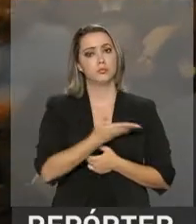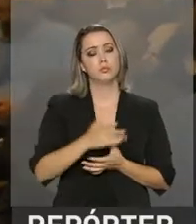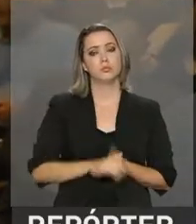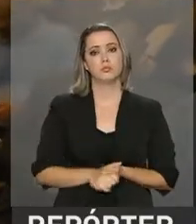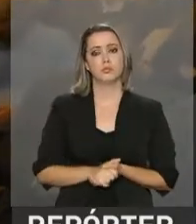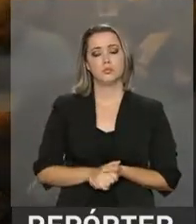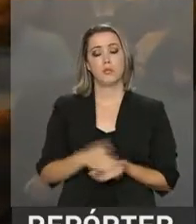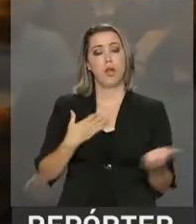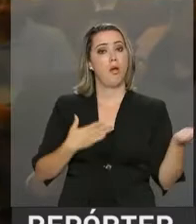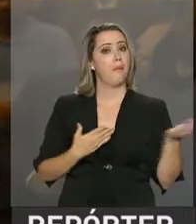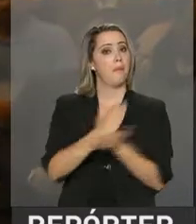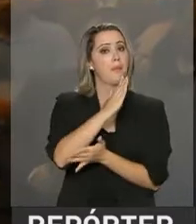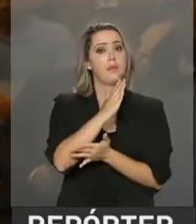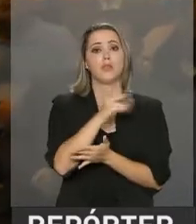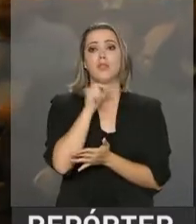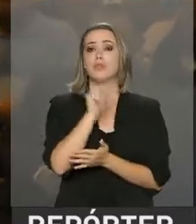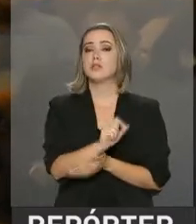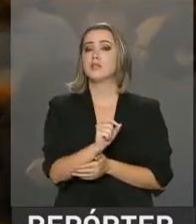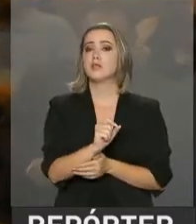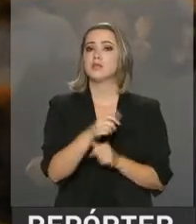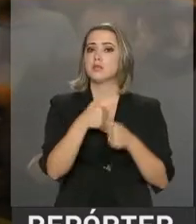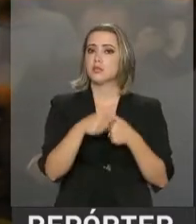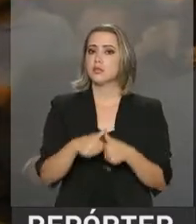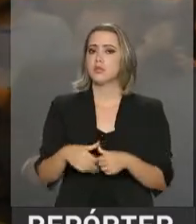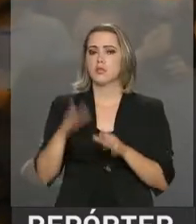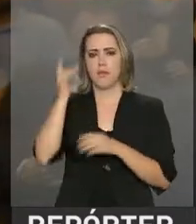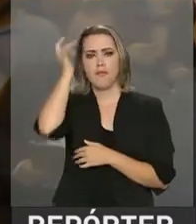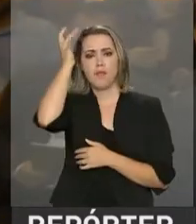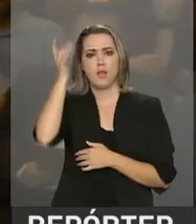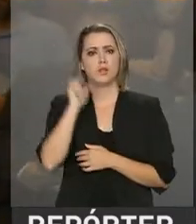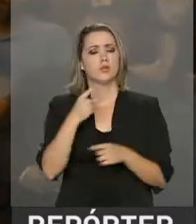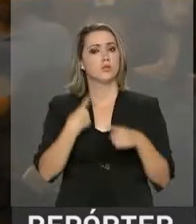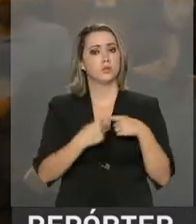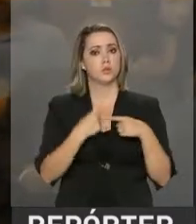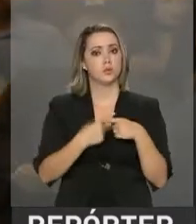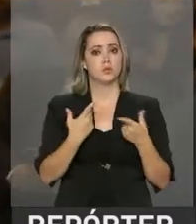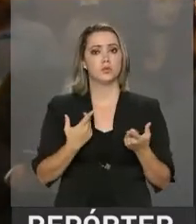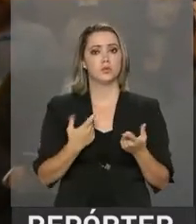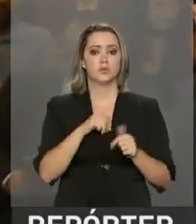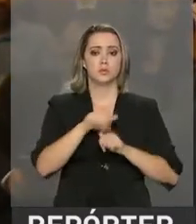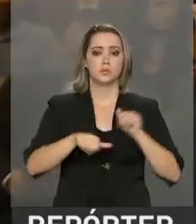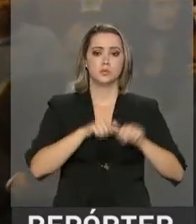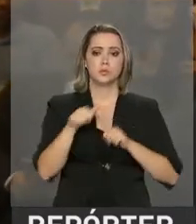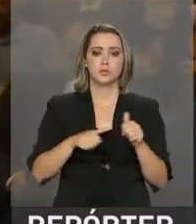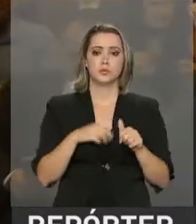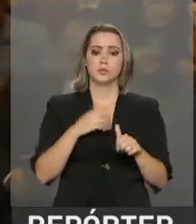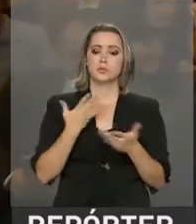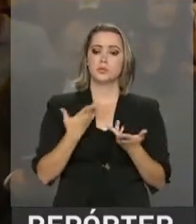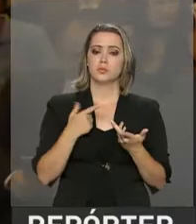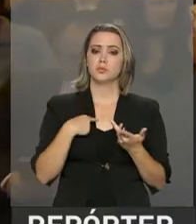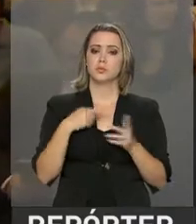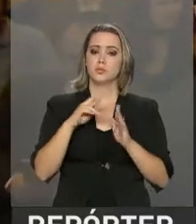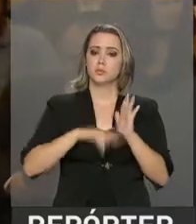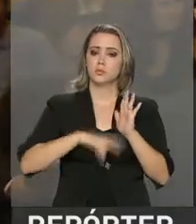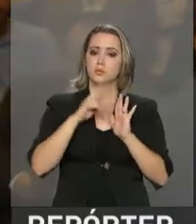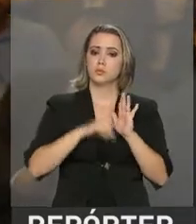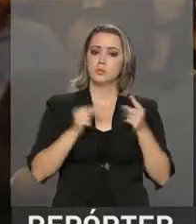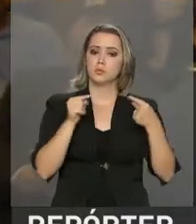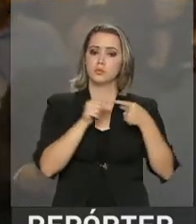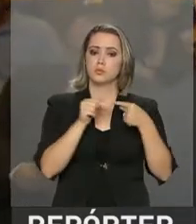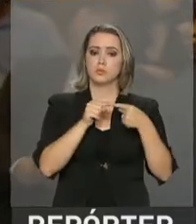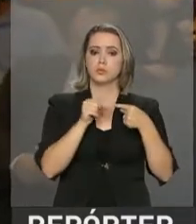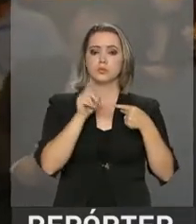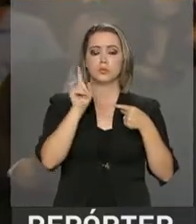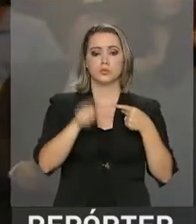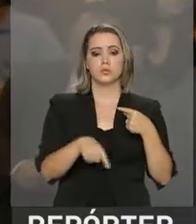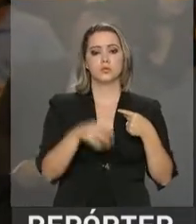aprovação da reforma da Previdência fica facilitada em virtude das alterações que foram feitas pelo relatório. O objetivo é